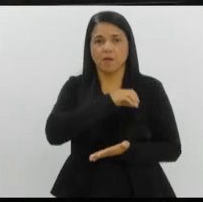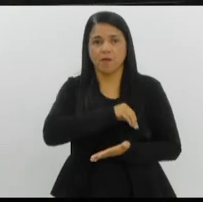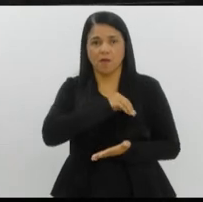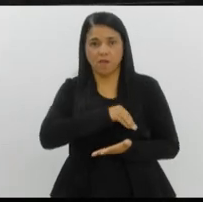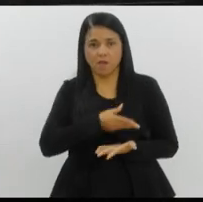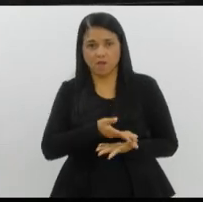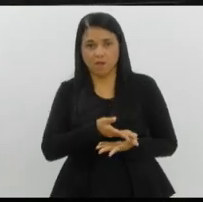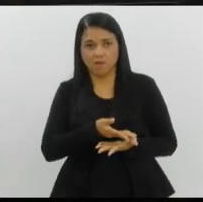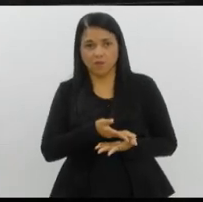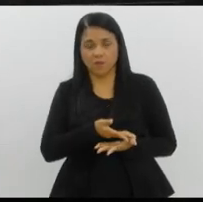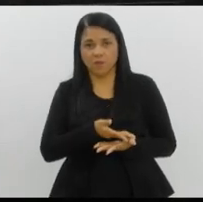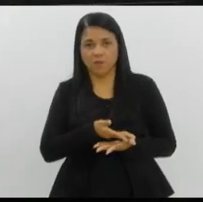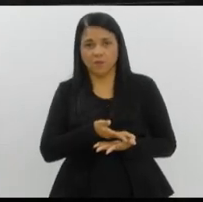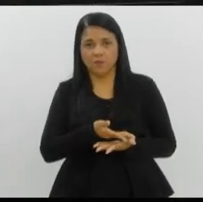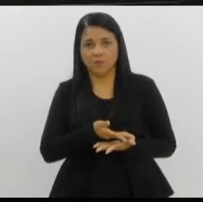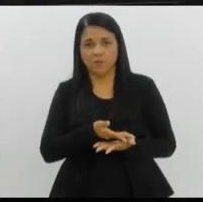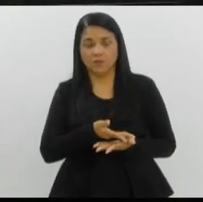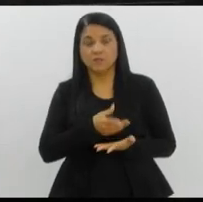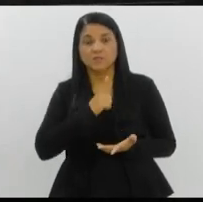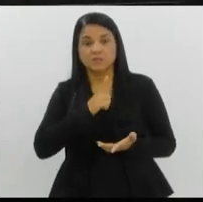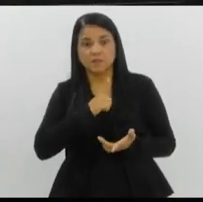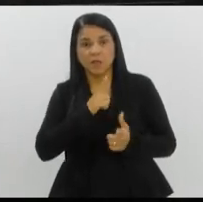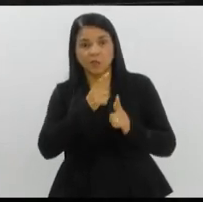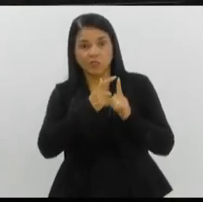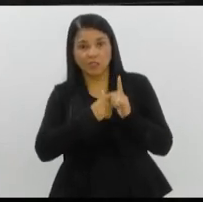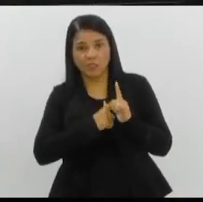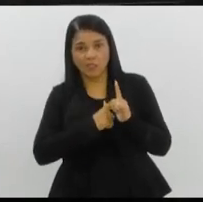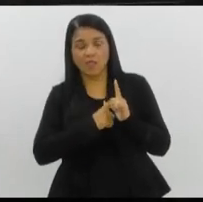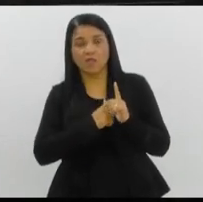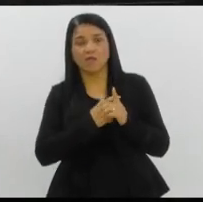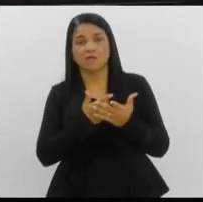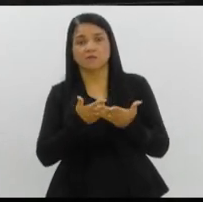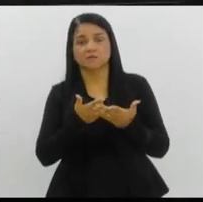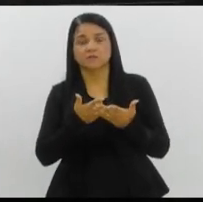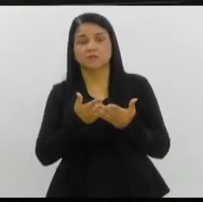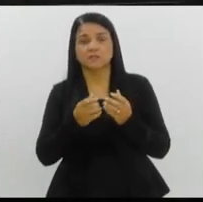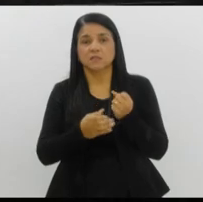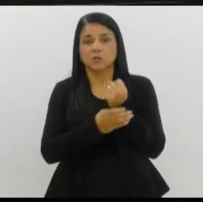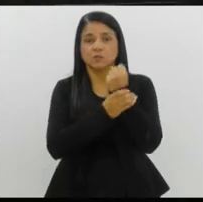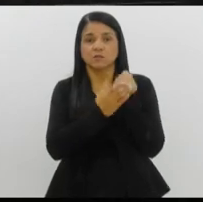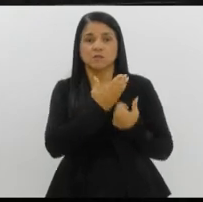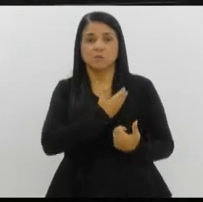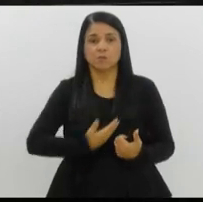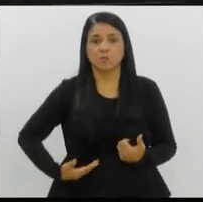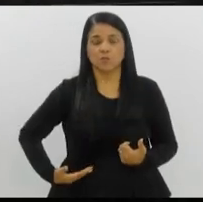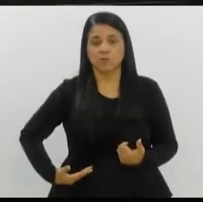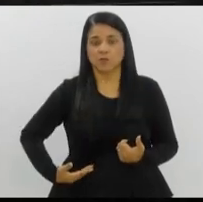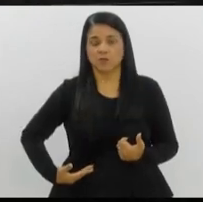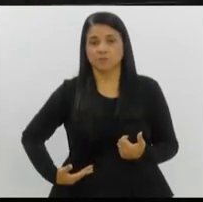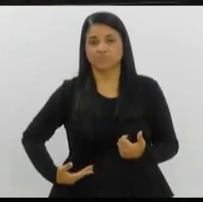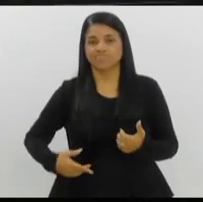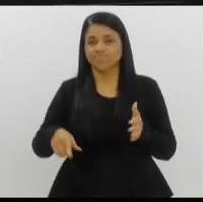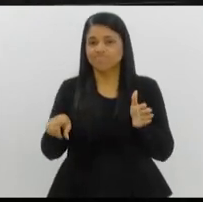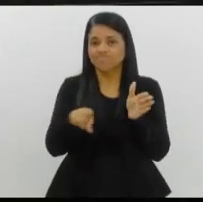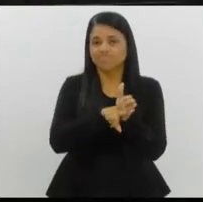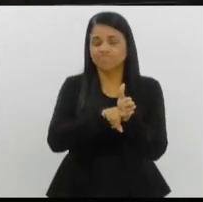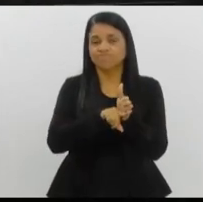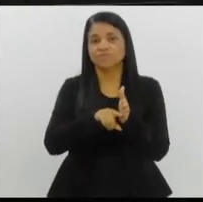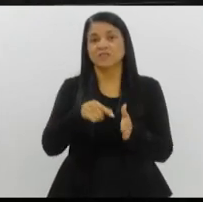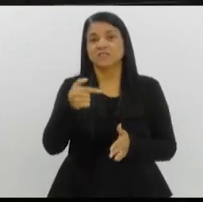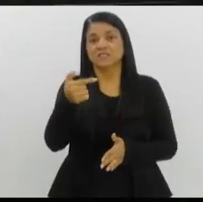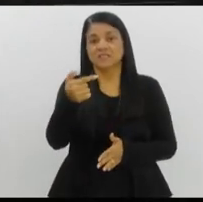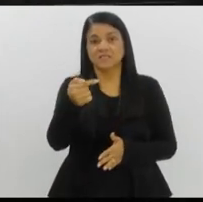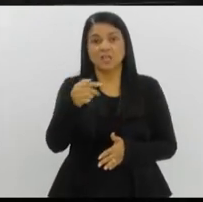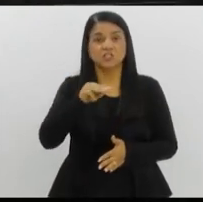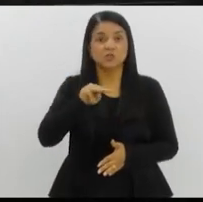temos um déficit na segurança pública de 17 mil soldados